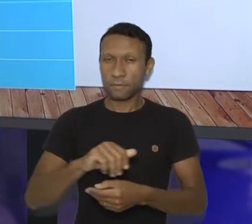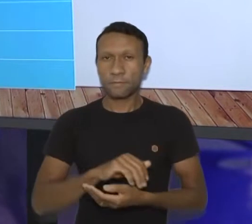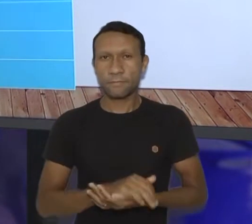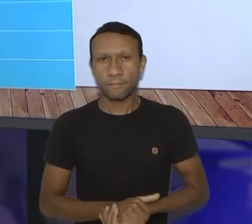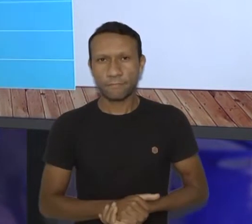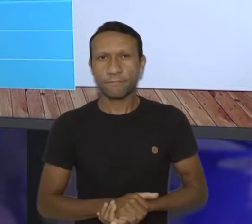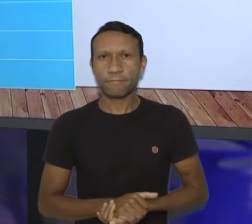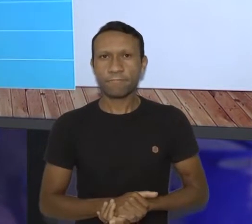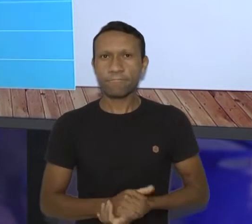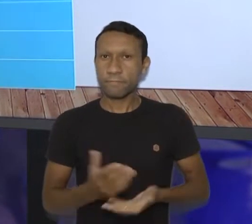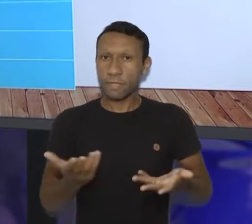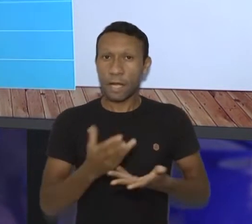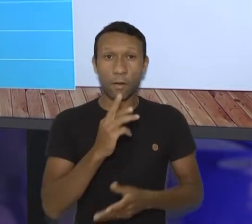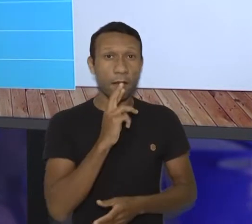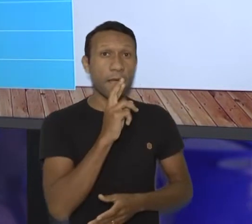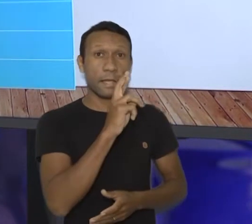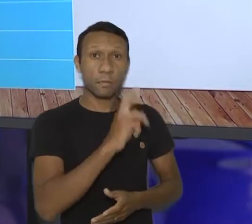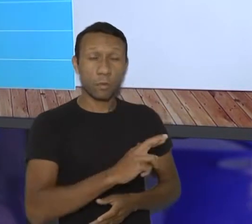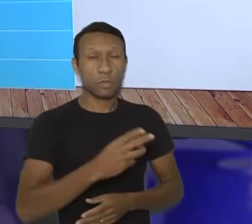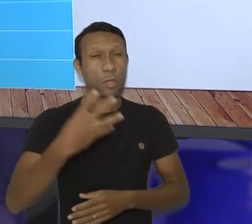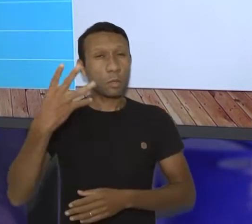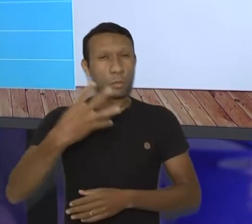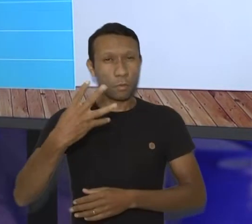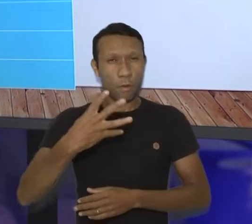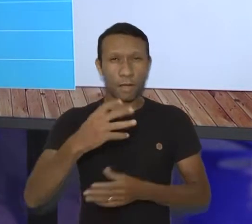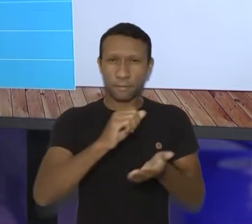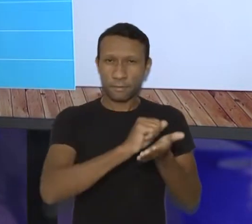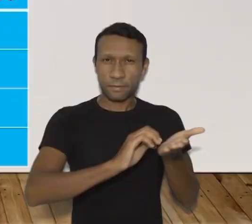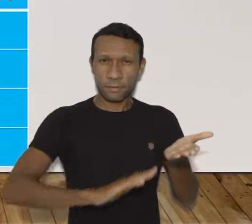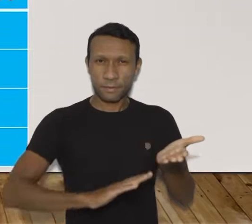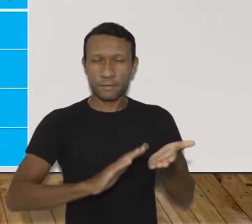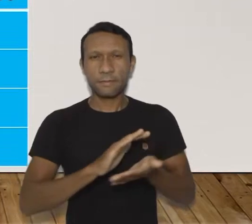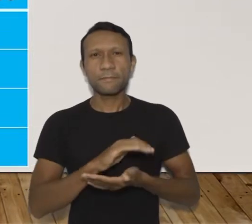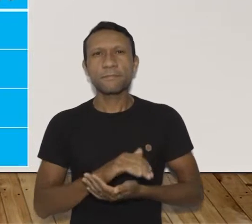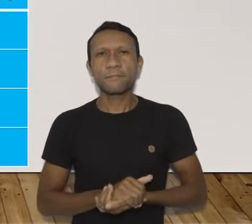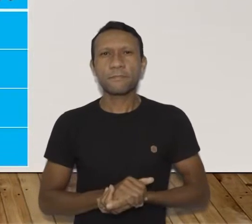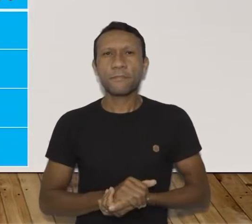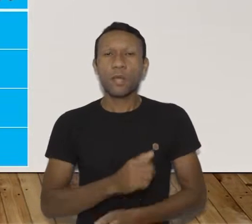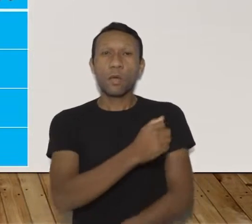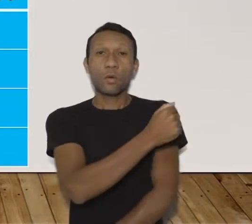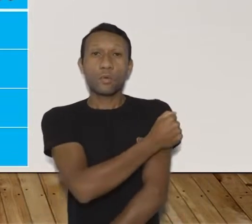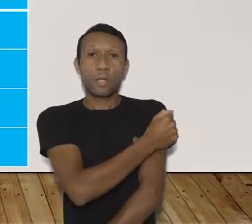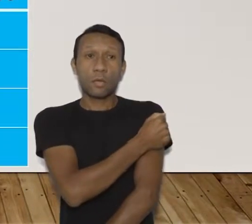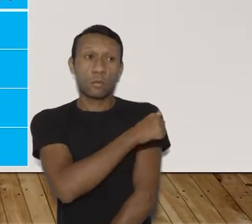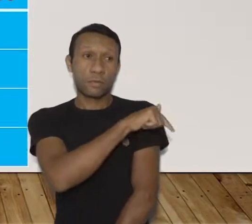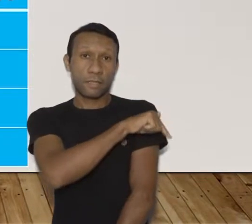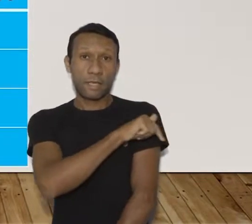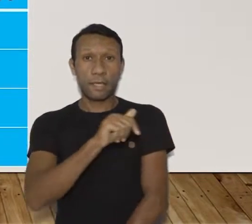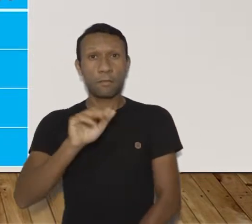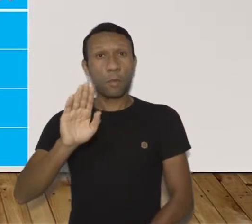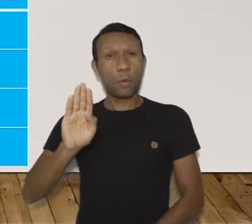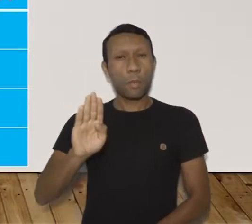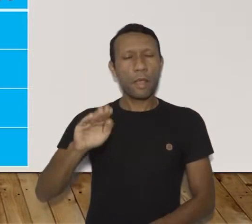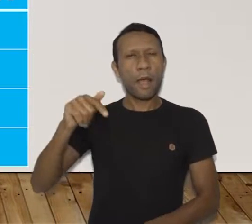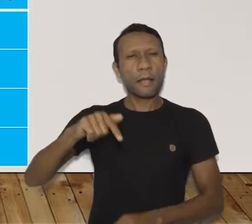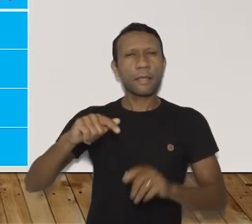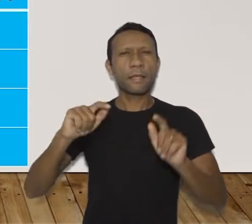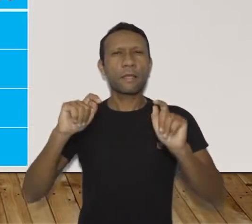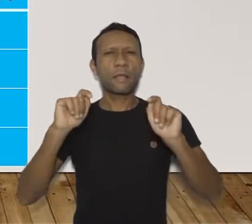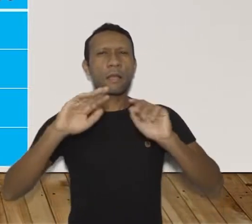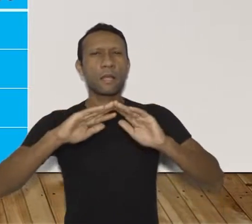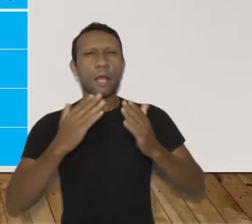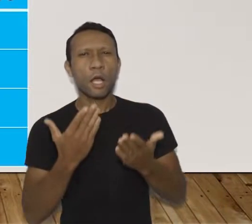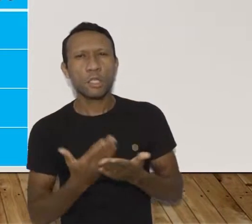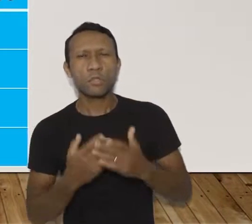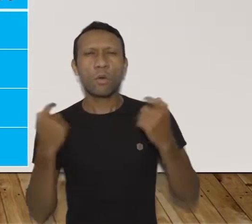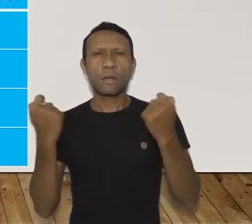Vamos para a correção do nosso quarto problema. Os alunos do 7º ano B de uma escola de Caruaru estão em